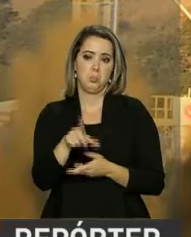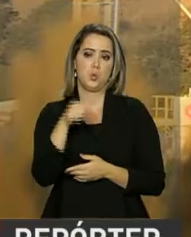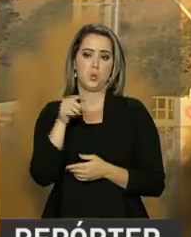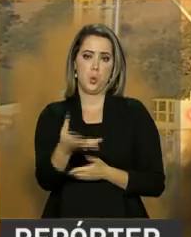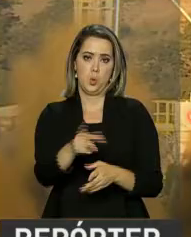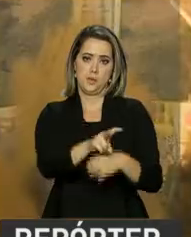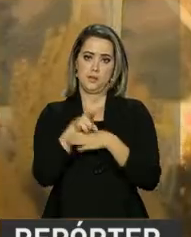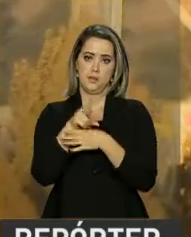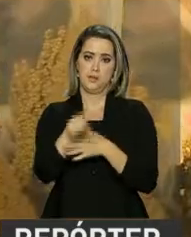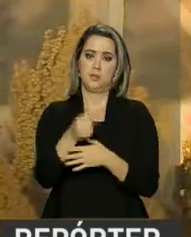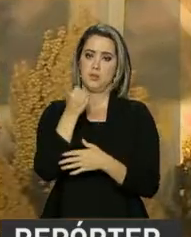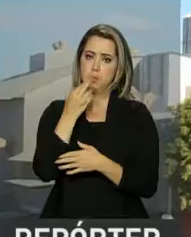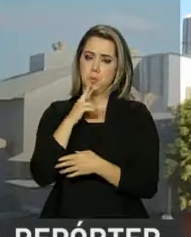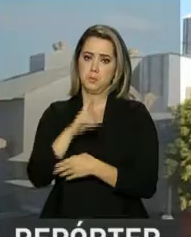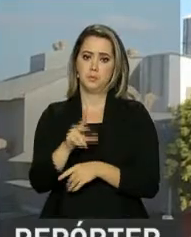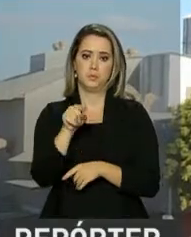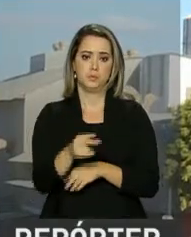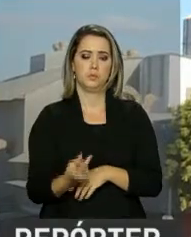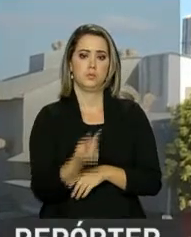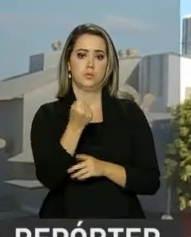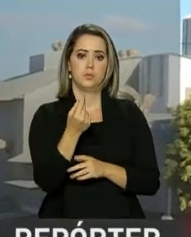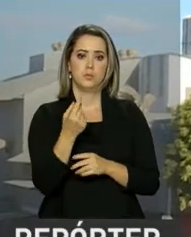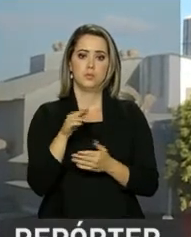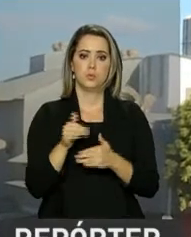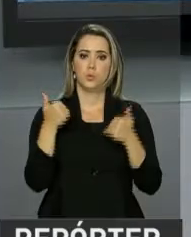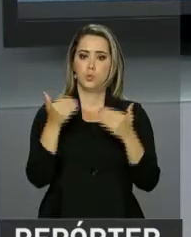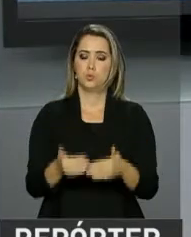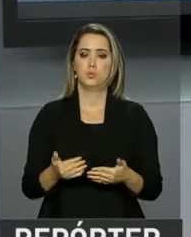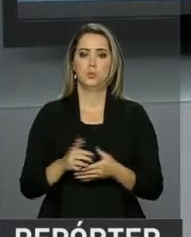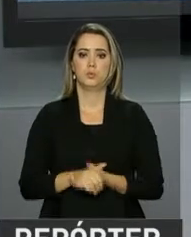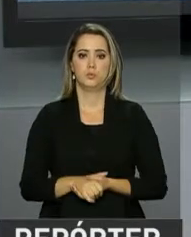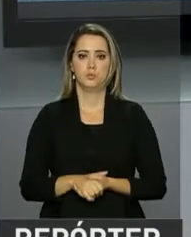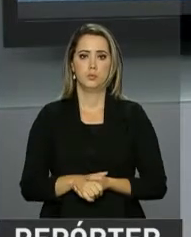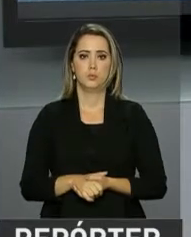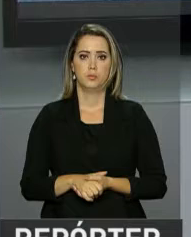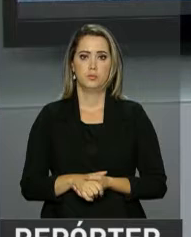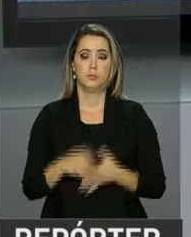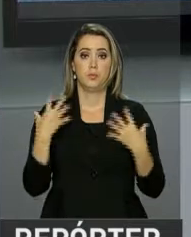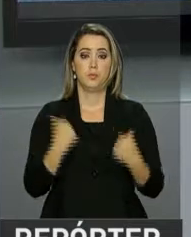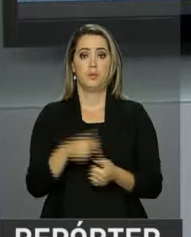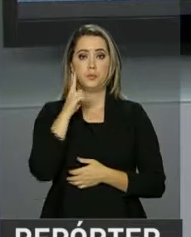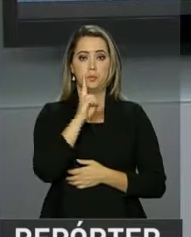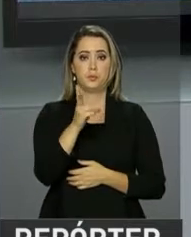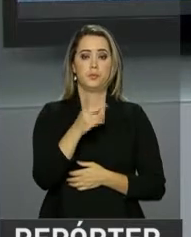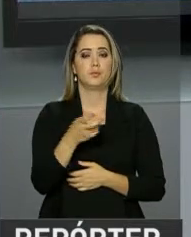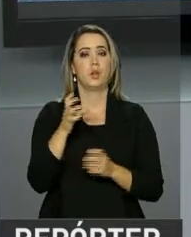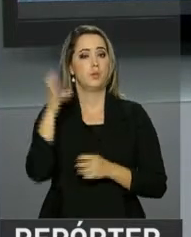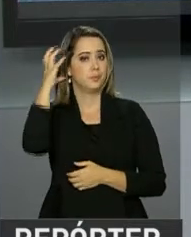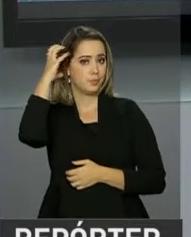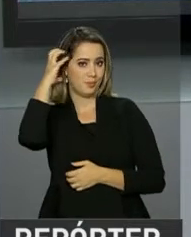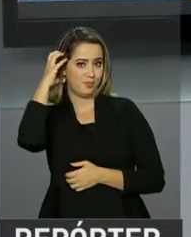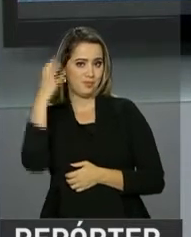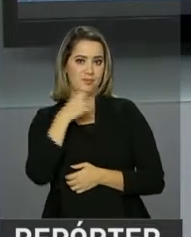e aí você faz bons negócios com dinheiro na frente. E agora nós vamos ao vivo aos estúdios